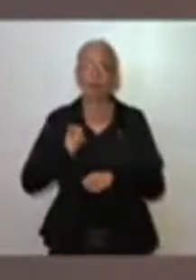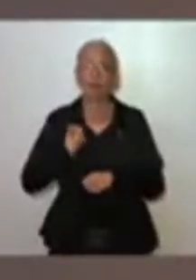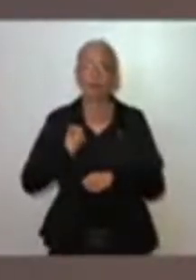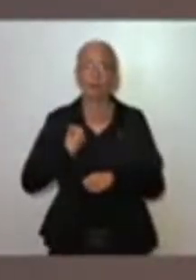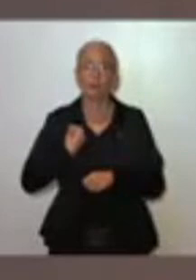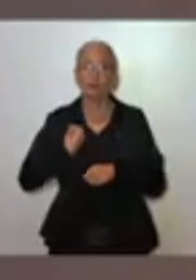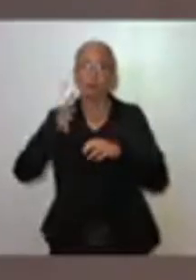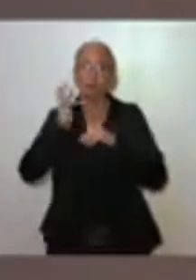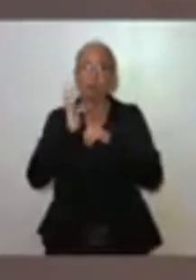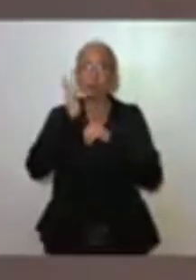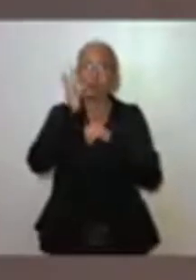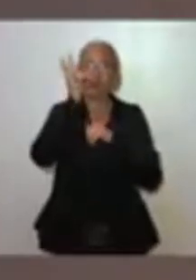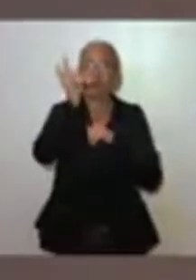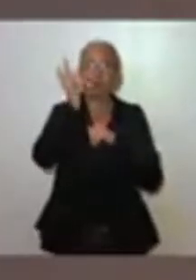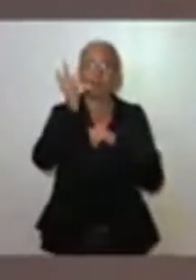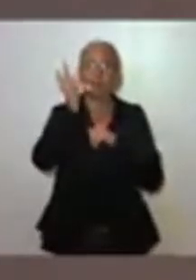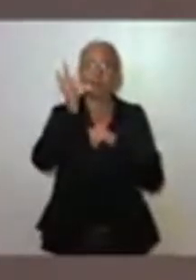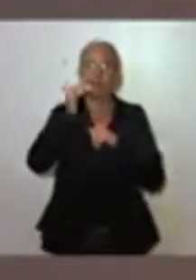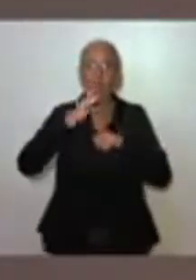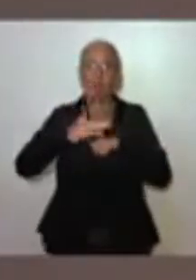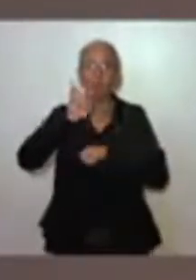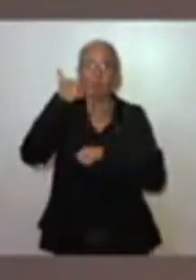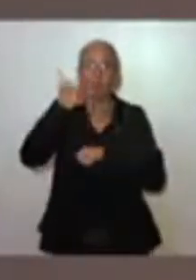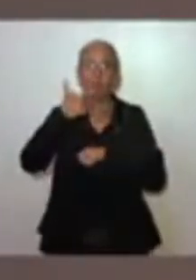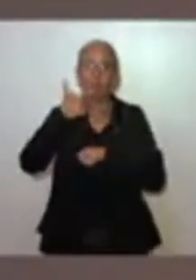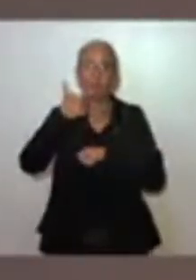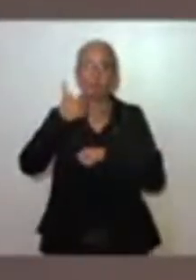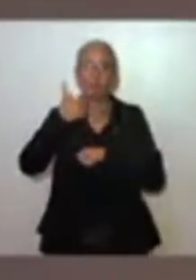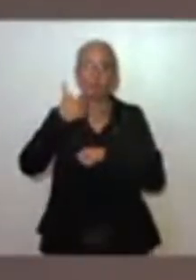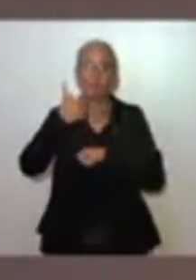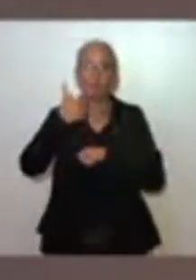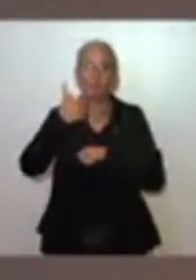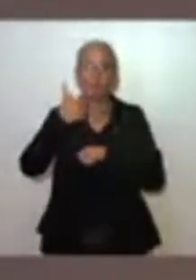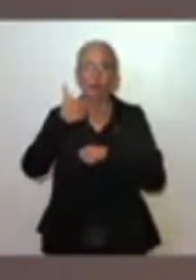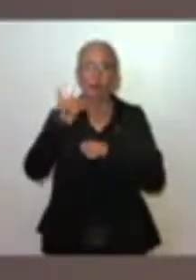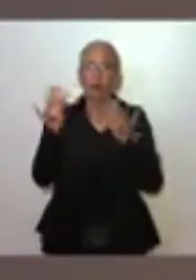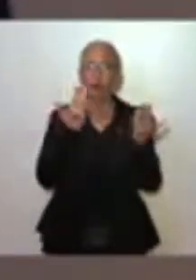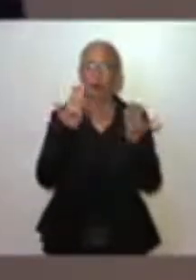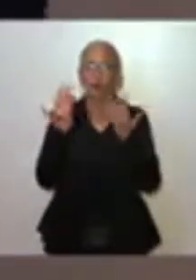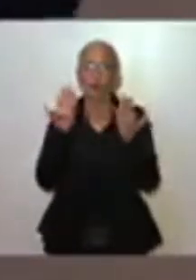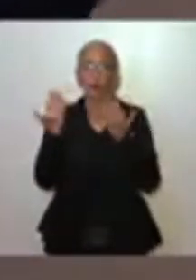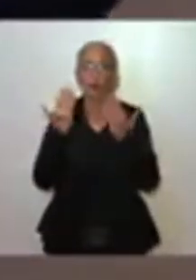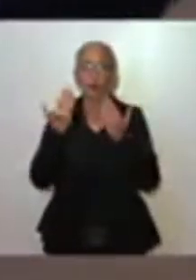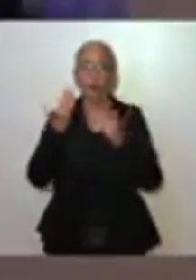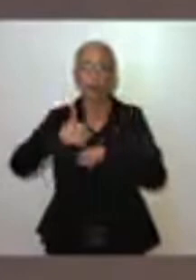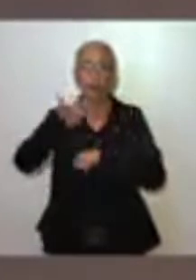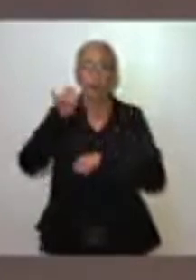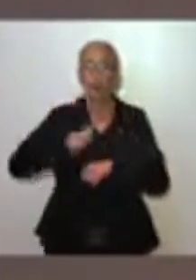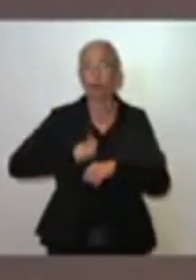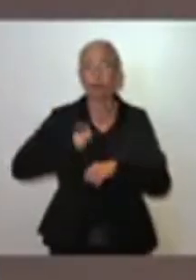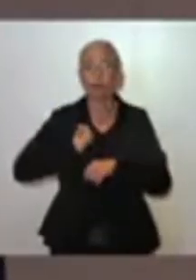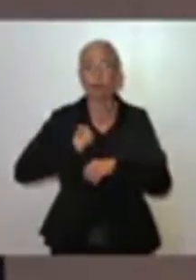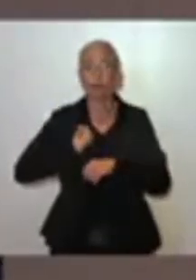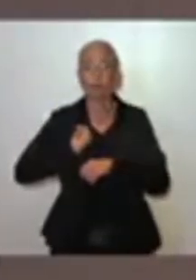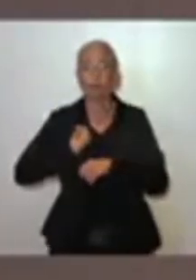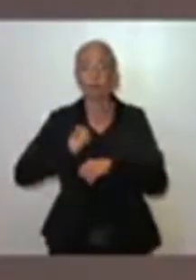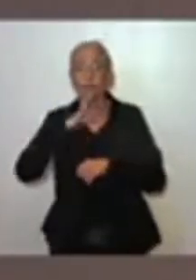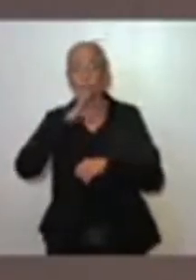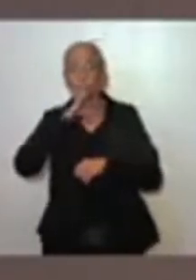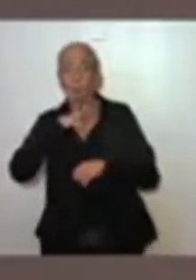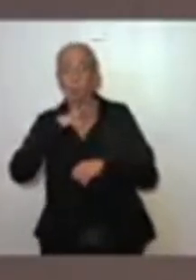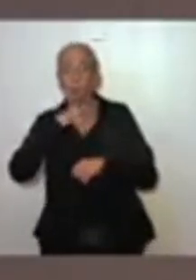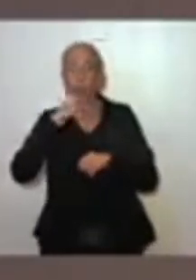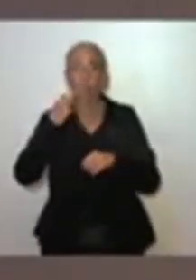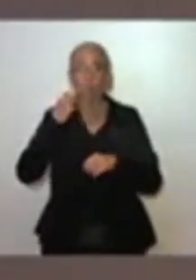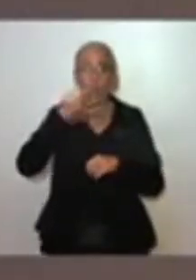muito mais longe do que querer ser melhor do que os outros a gente não deve passar a vida se comparam tem gente melhor do que a gente gente pior do que a gente